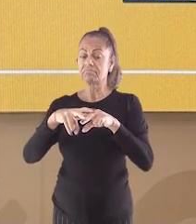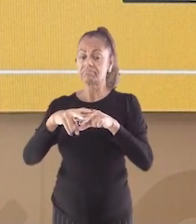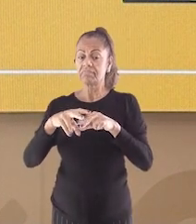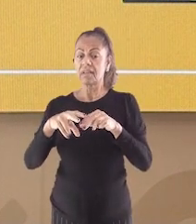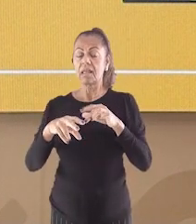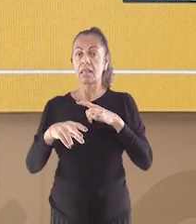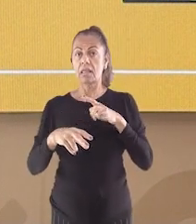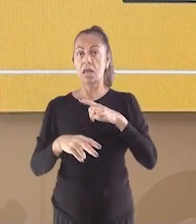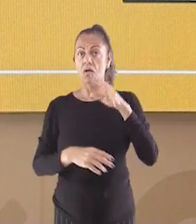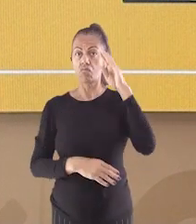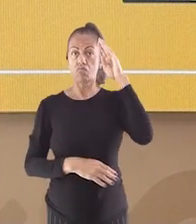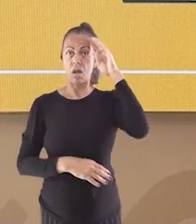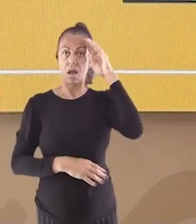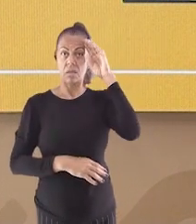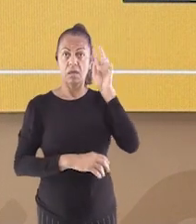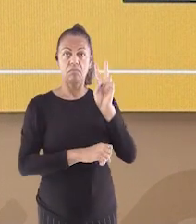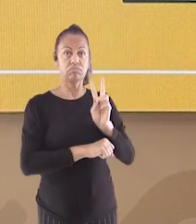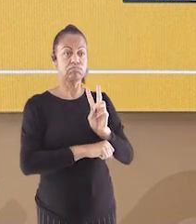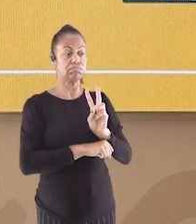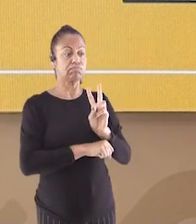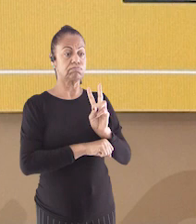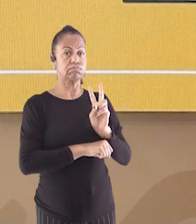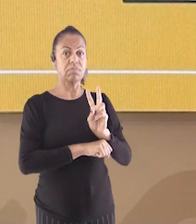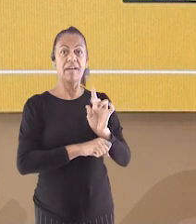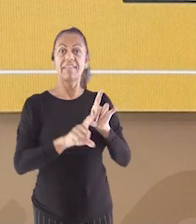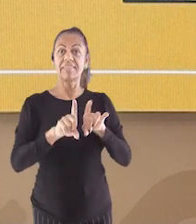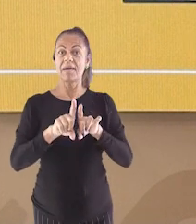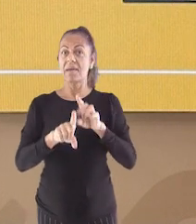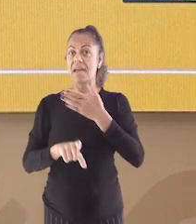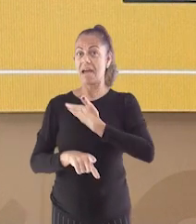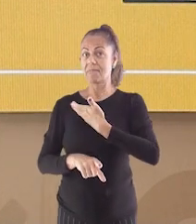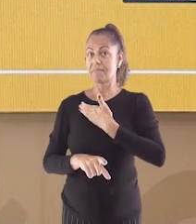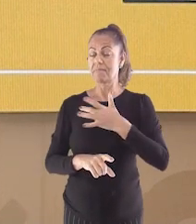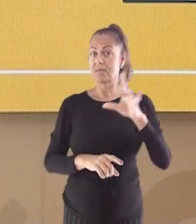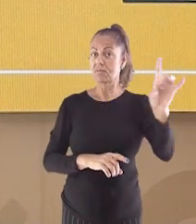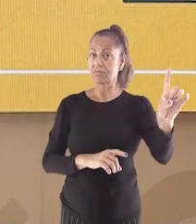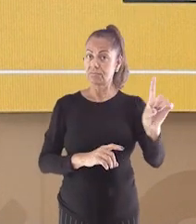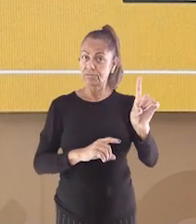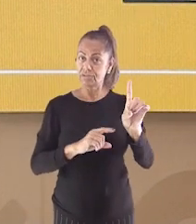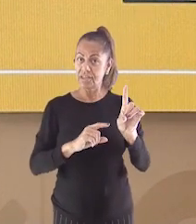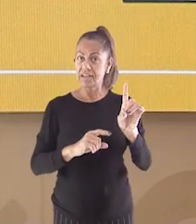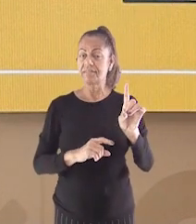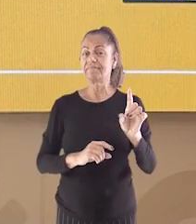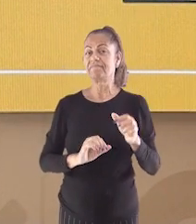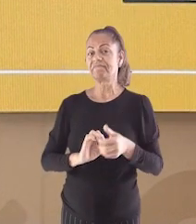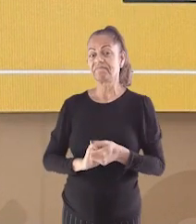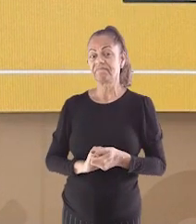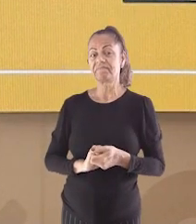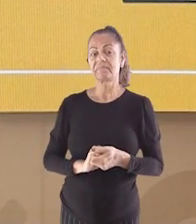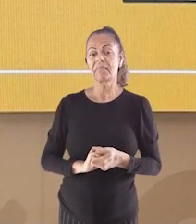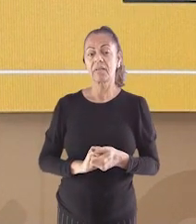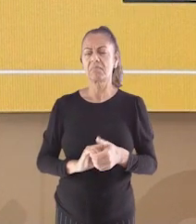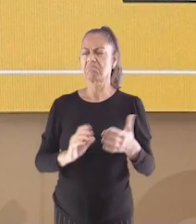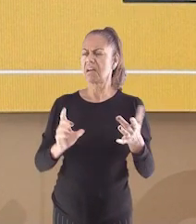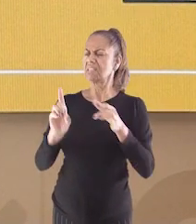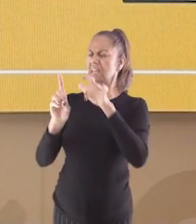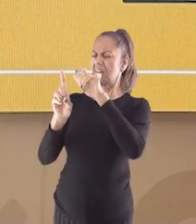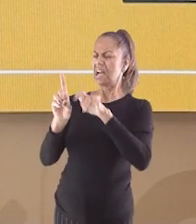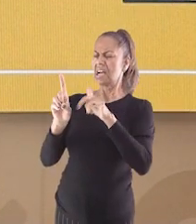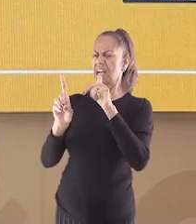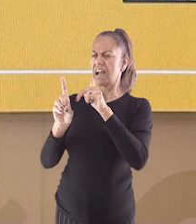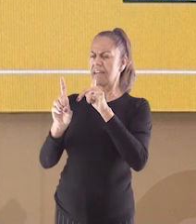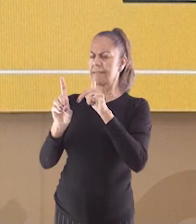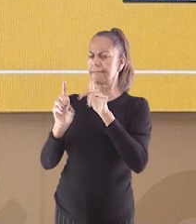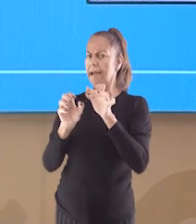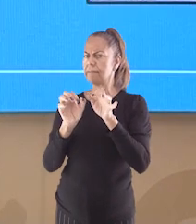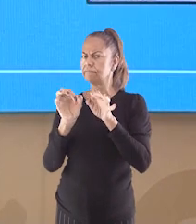está sob a vigilância de um guarda, olha só. E ele também recebe a visita do seu amigo Ed Sortudo. Mas vocês